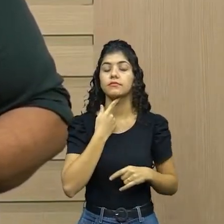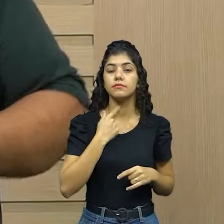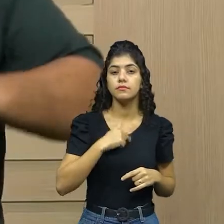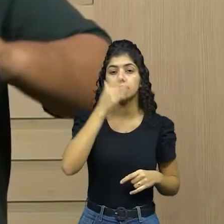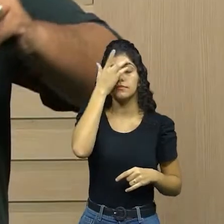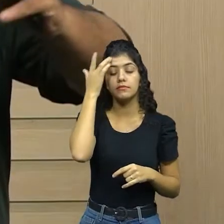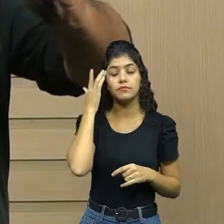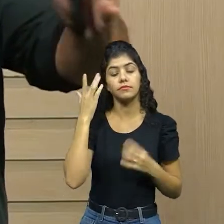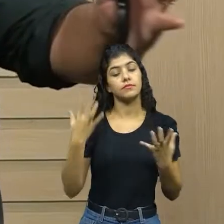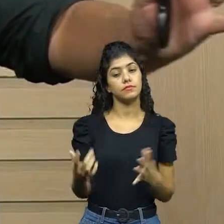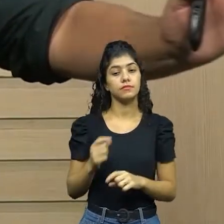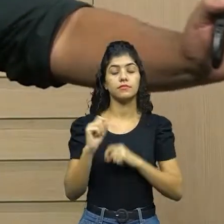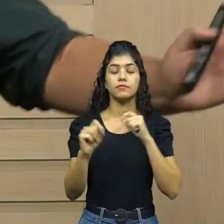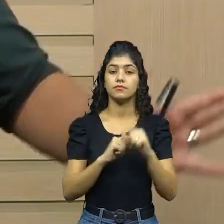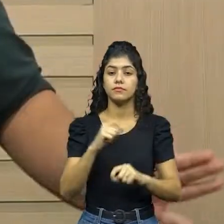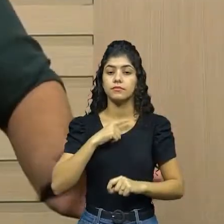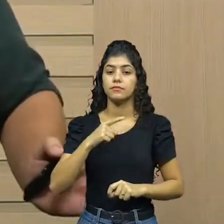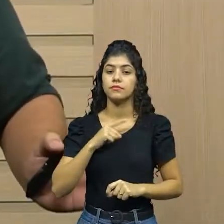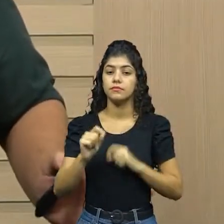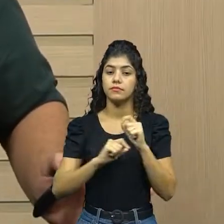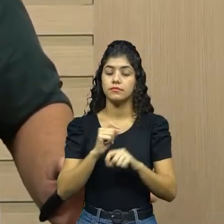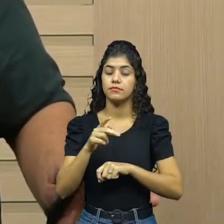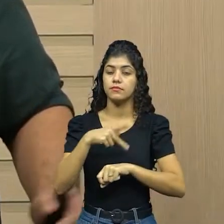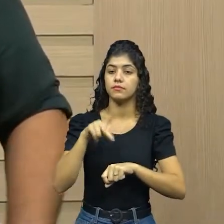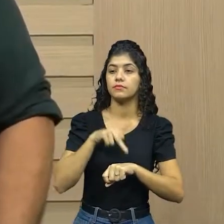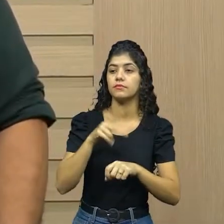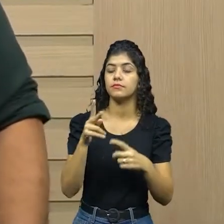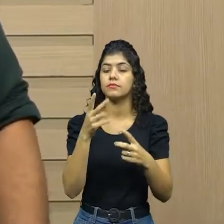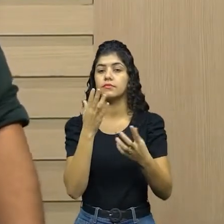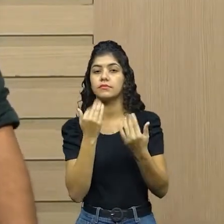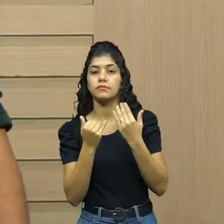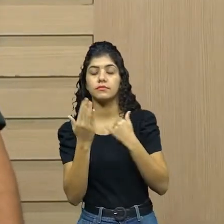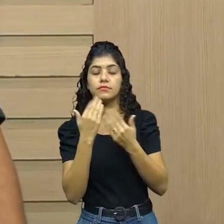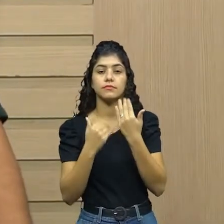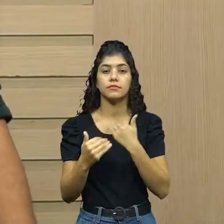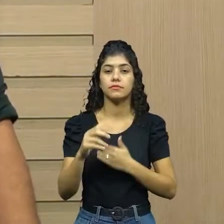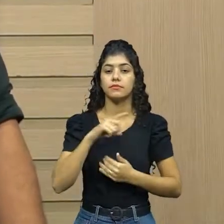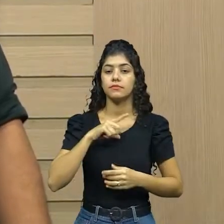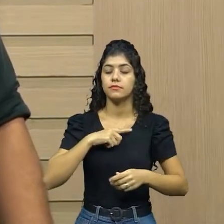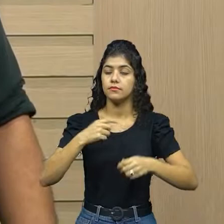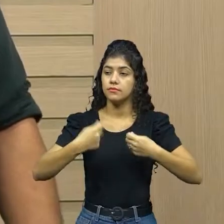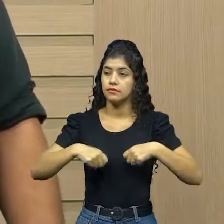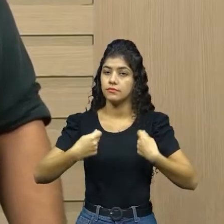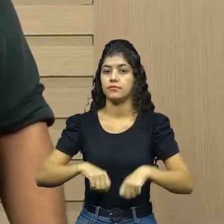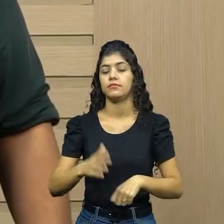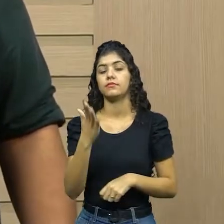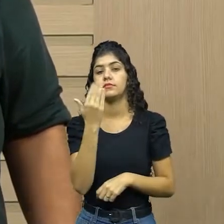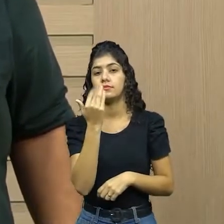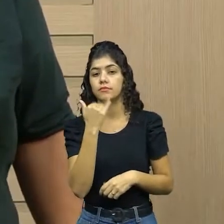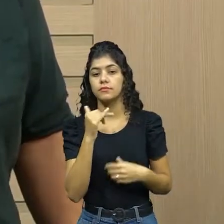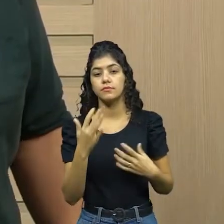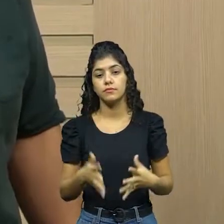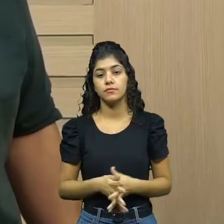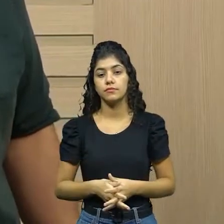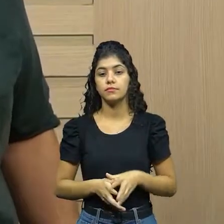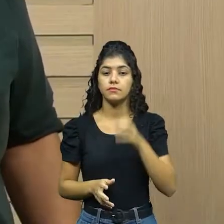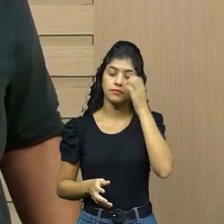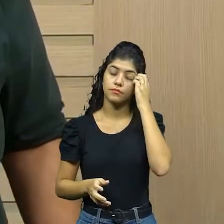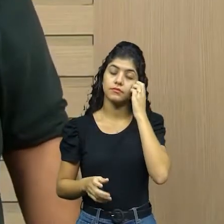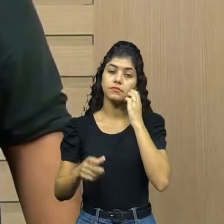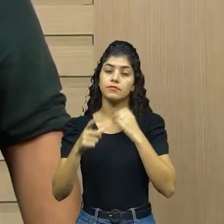ele está na praça de alimentação, né? Então ele tem a necessidade de comer. Ali tem